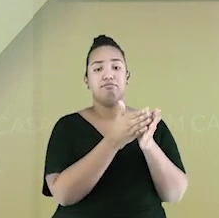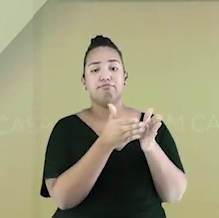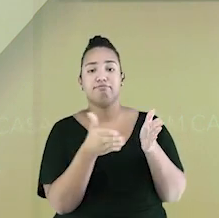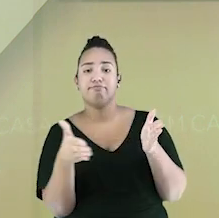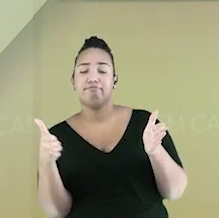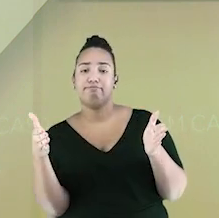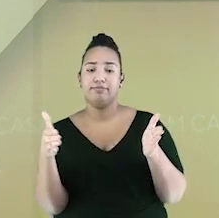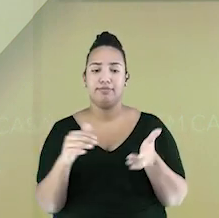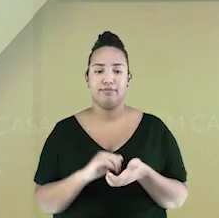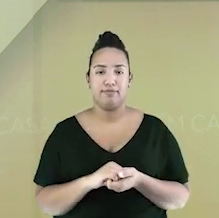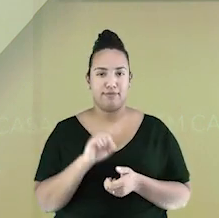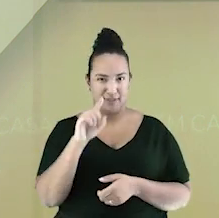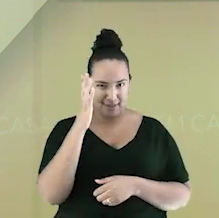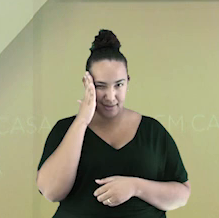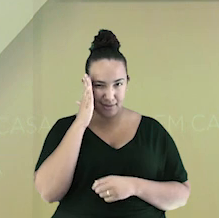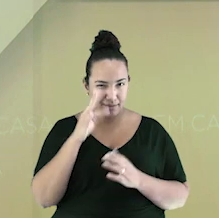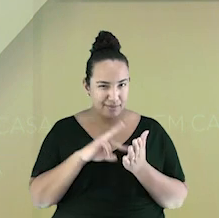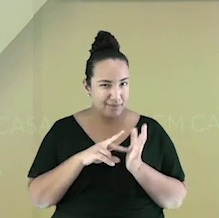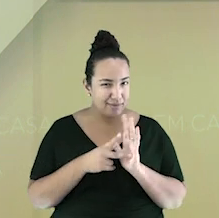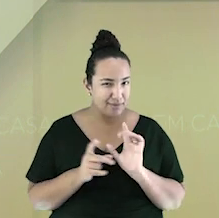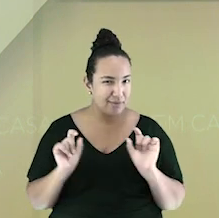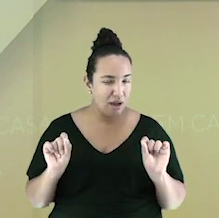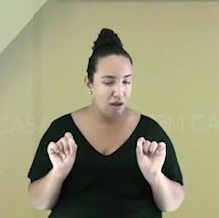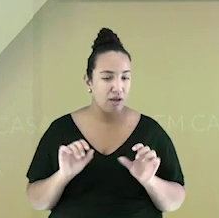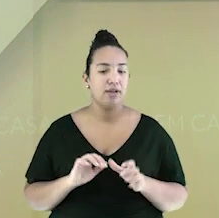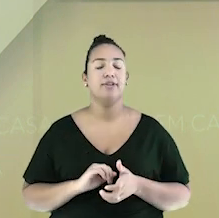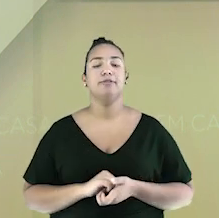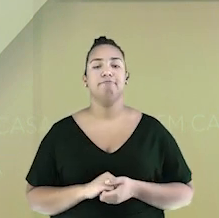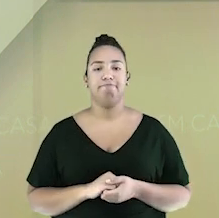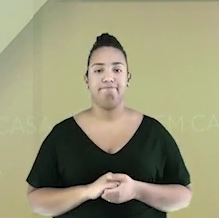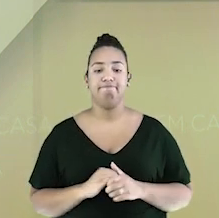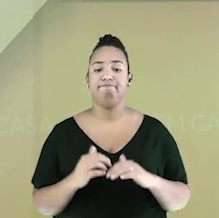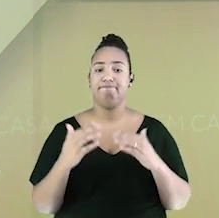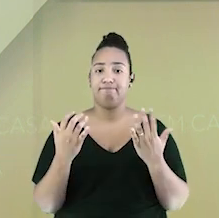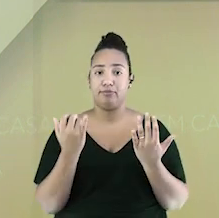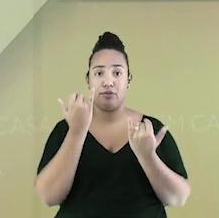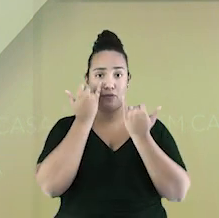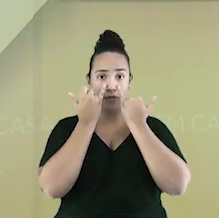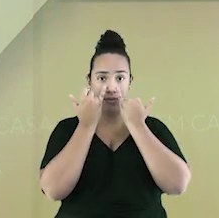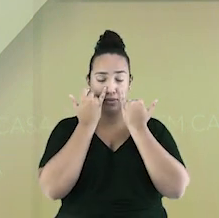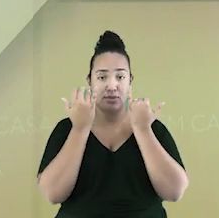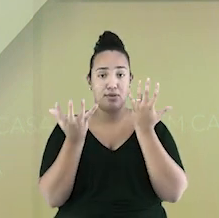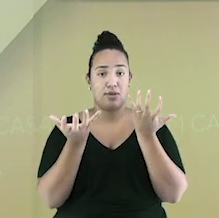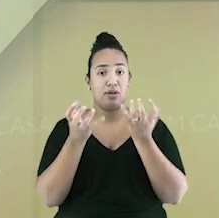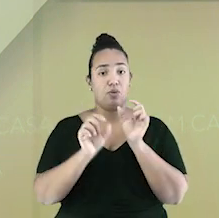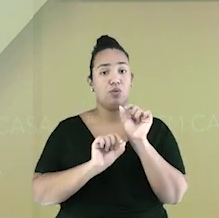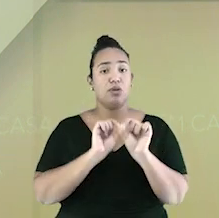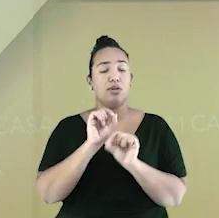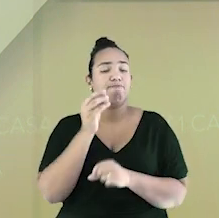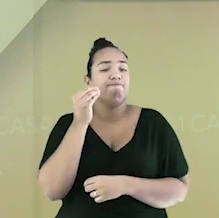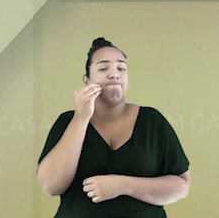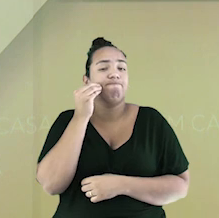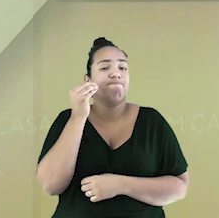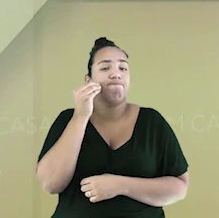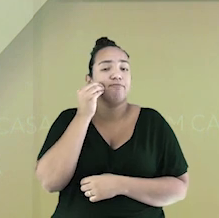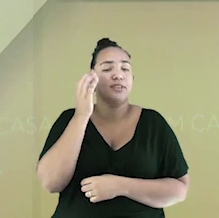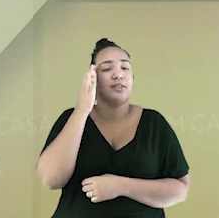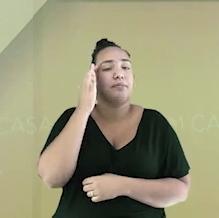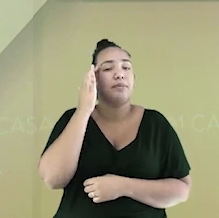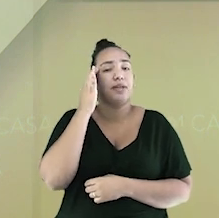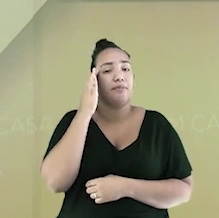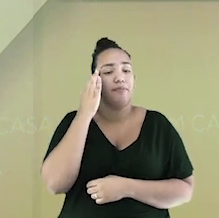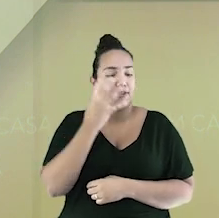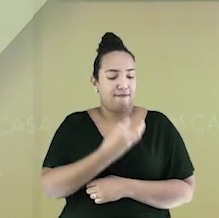da população. E você sabe o que é expectativa de vida? É um dado que deseja fazer uma